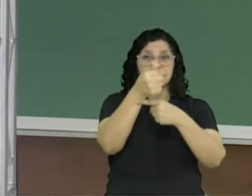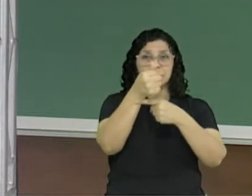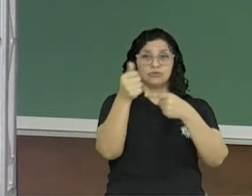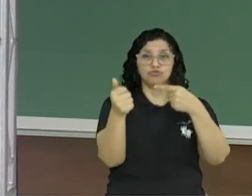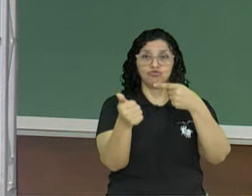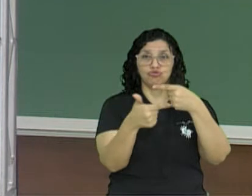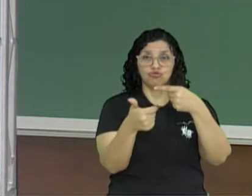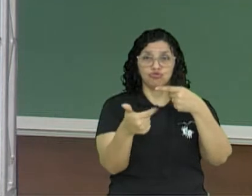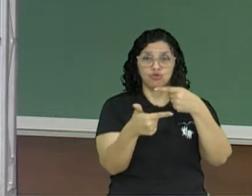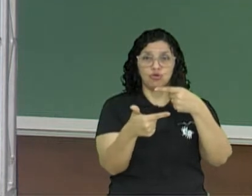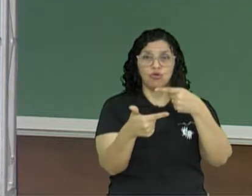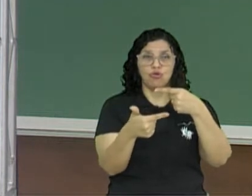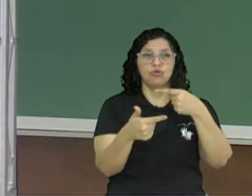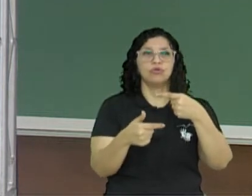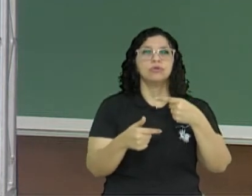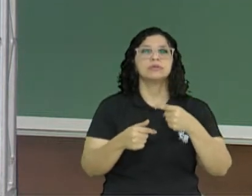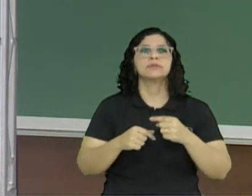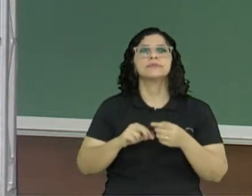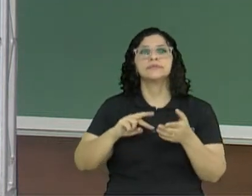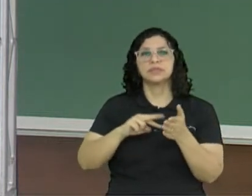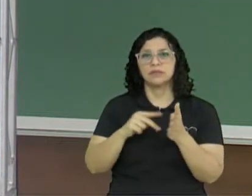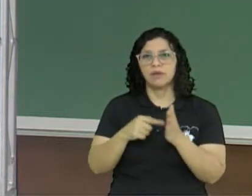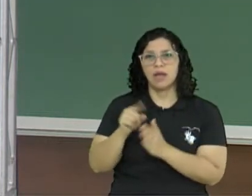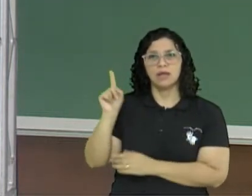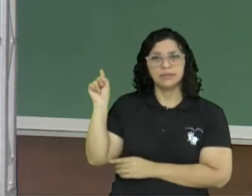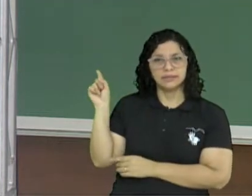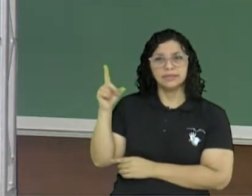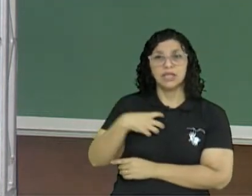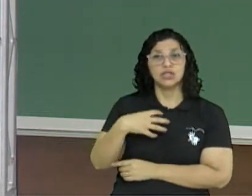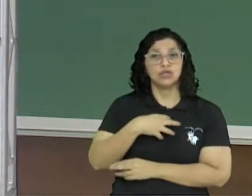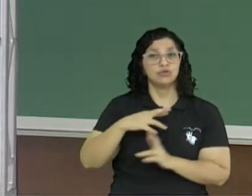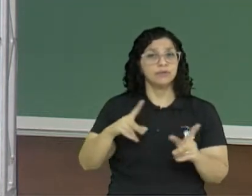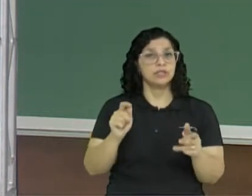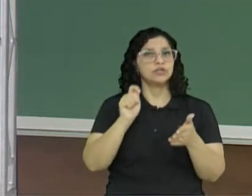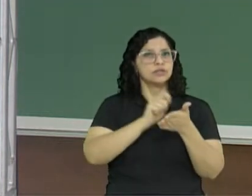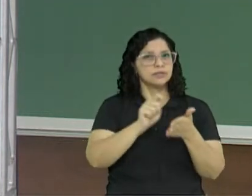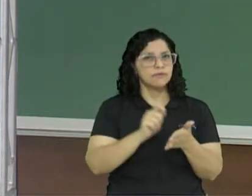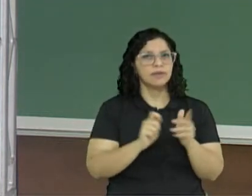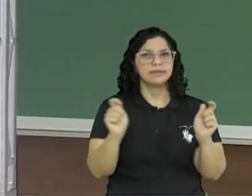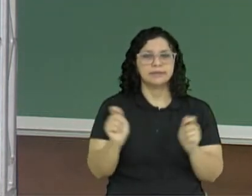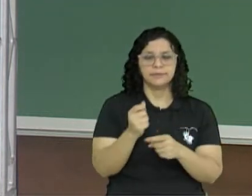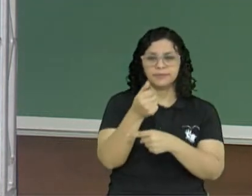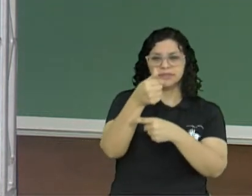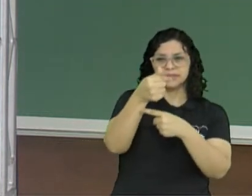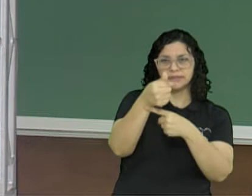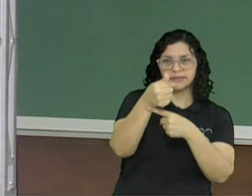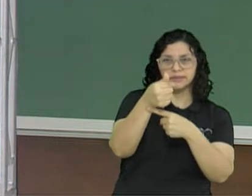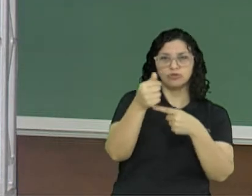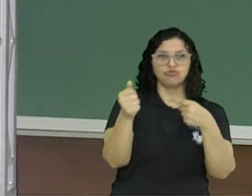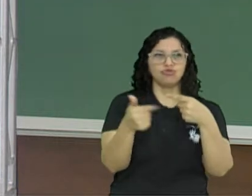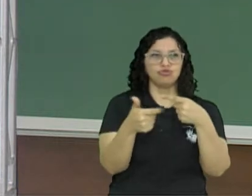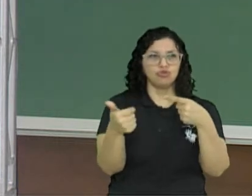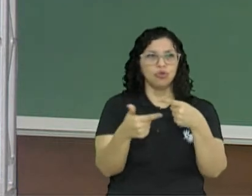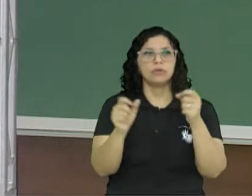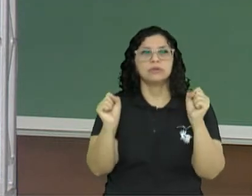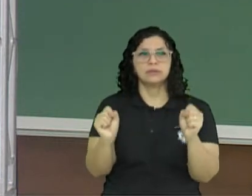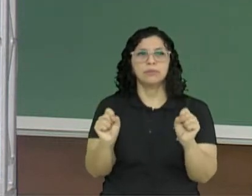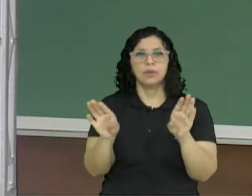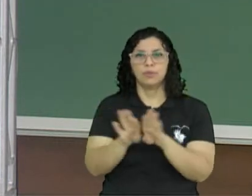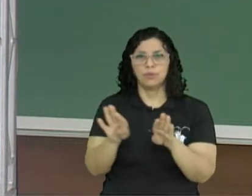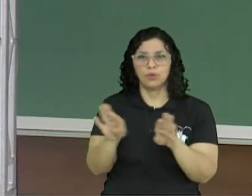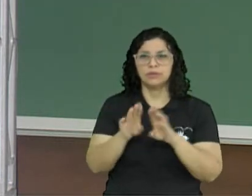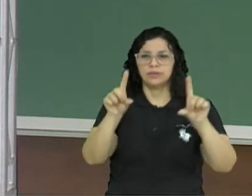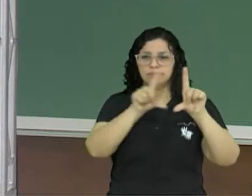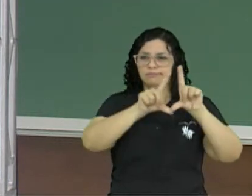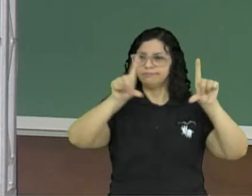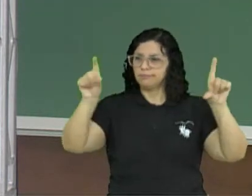7 meses de 12 meses pode ser escrita de diferentes formas. Então, a gente escreveu em fração, olha lá, a gente